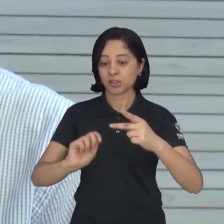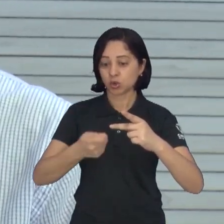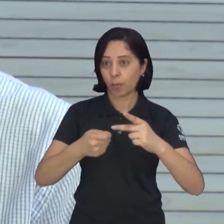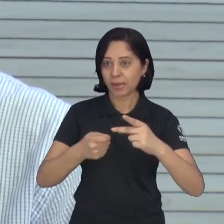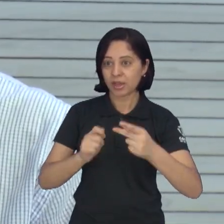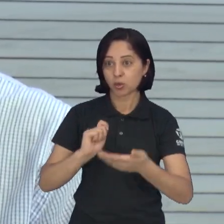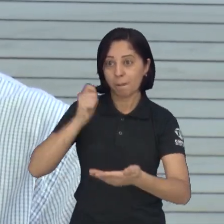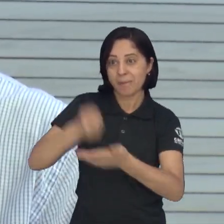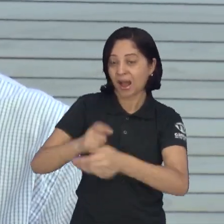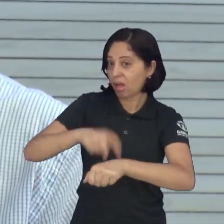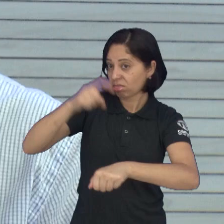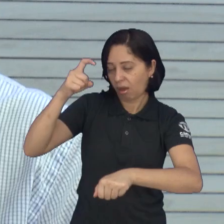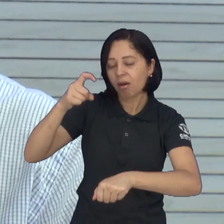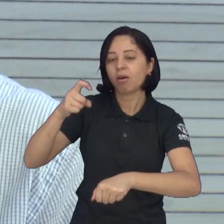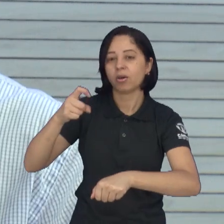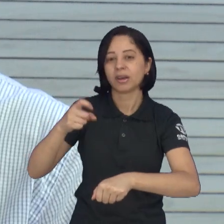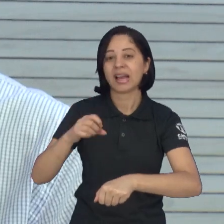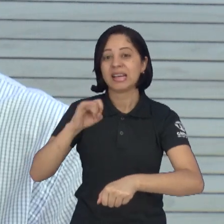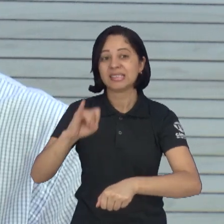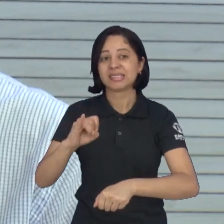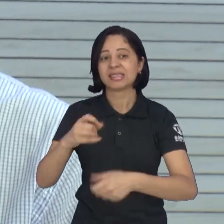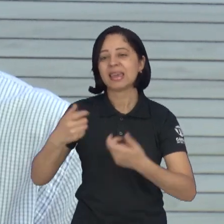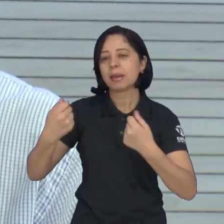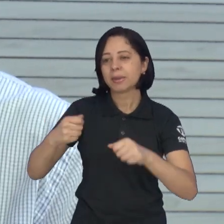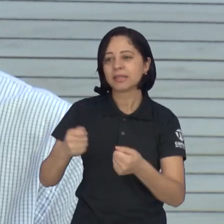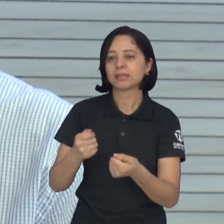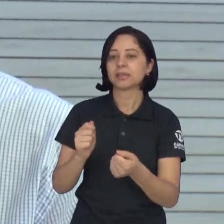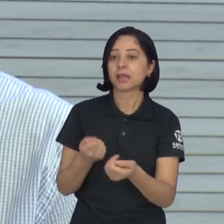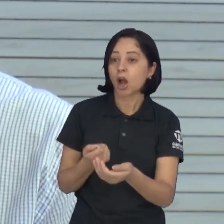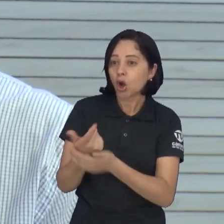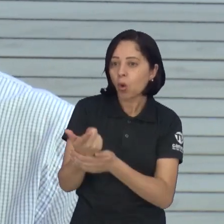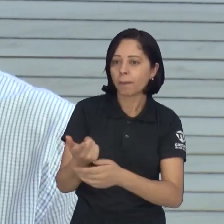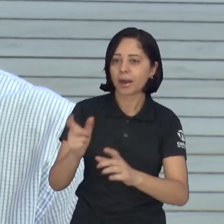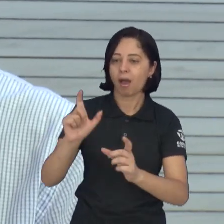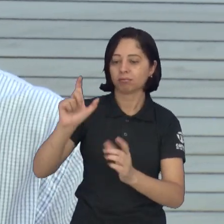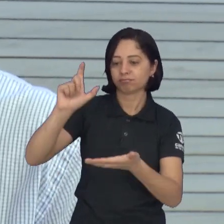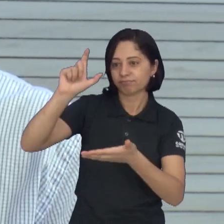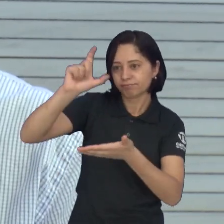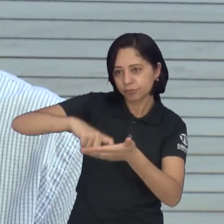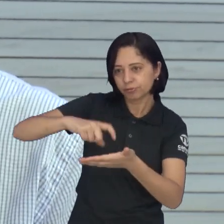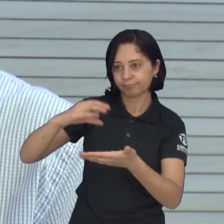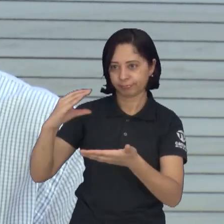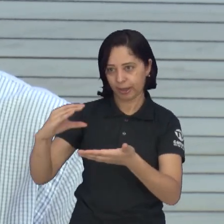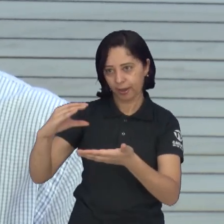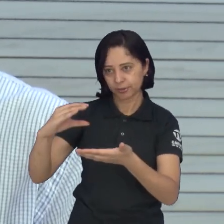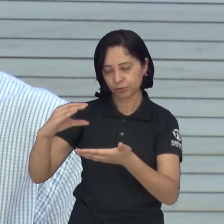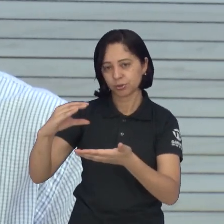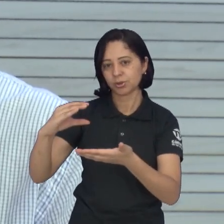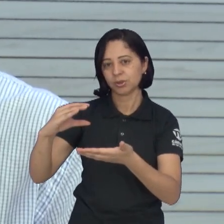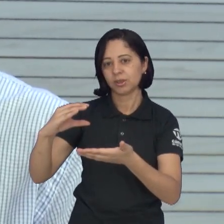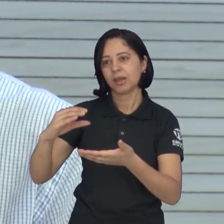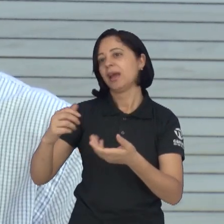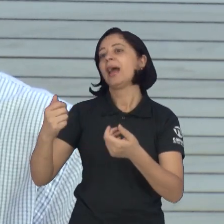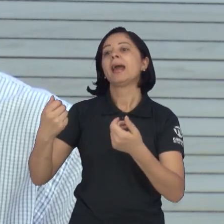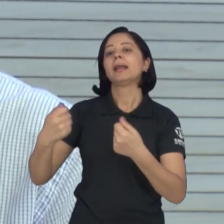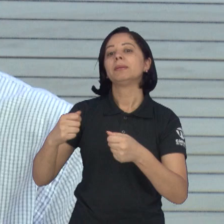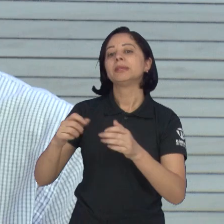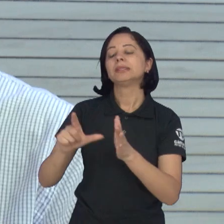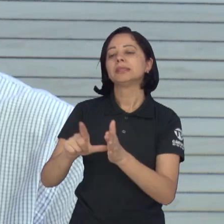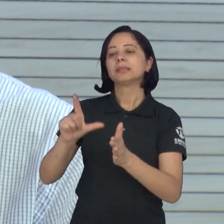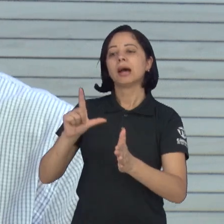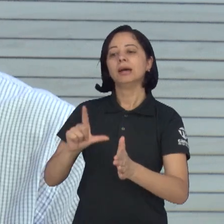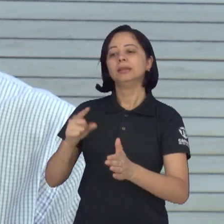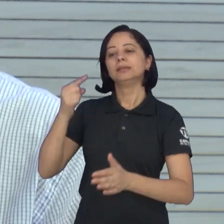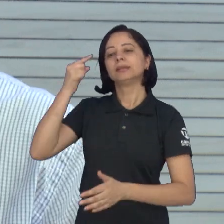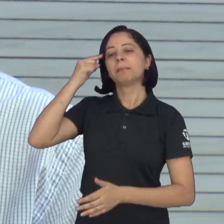diz. Agora, se ele precisar fazer uma compra usando cartões de crédito, ele tem que ter uma tranquilidade de fazer